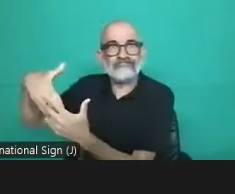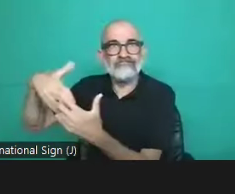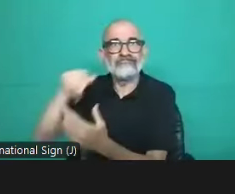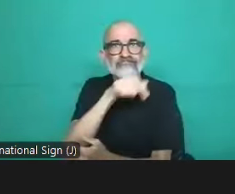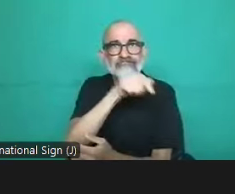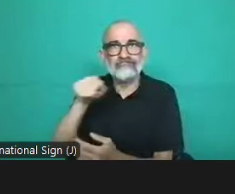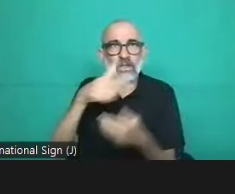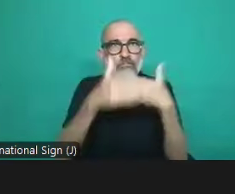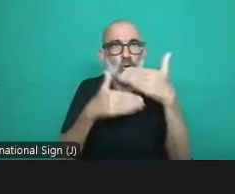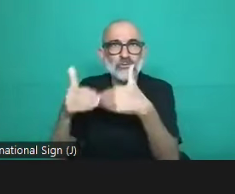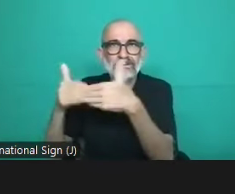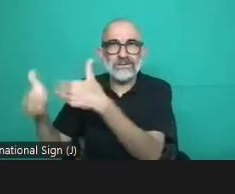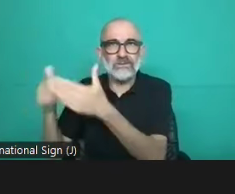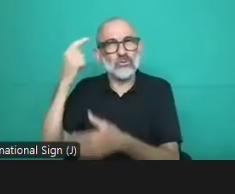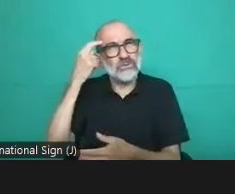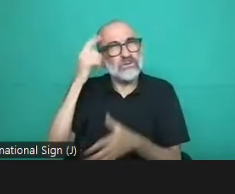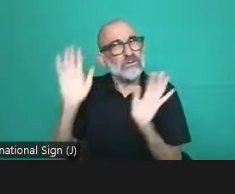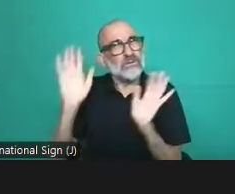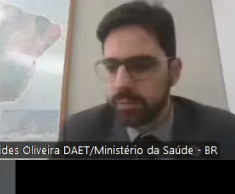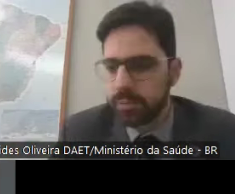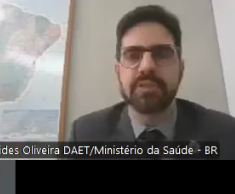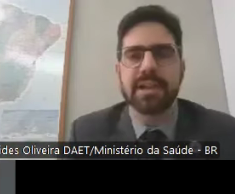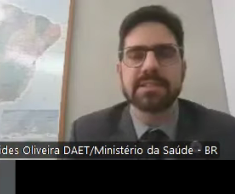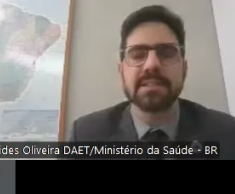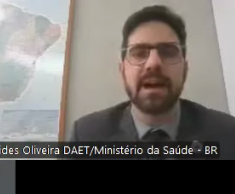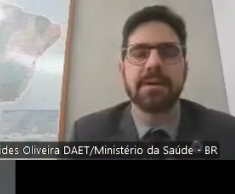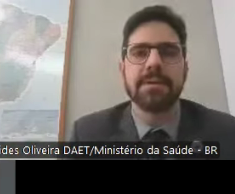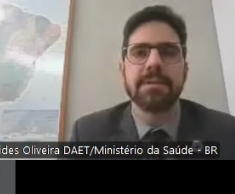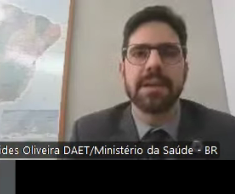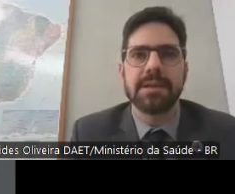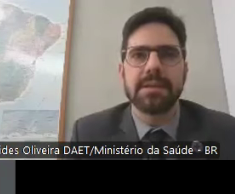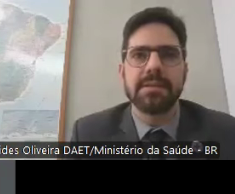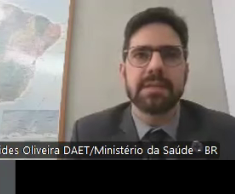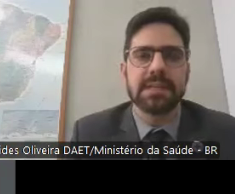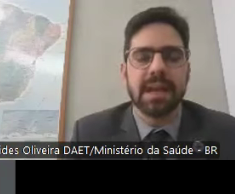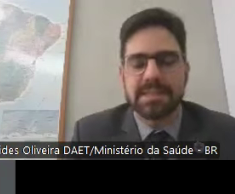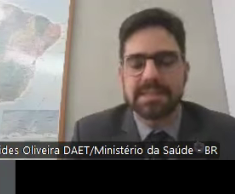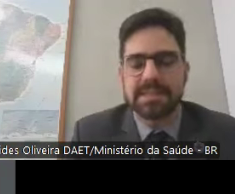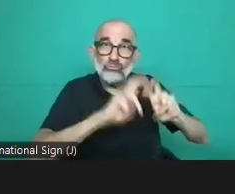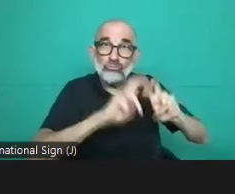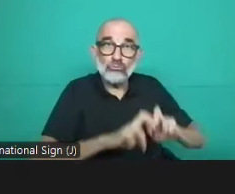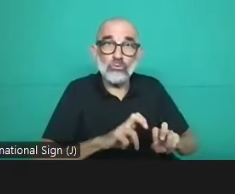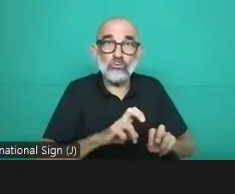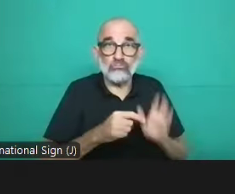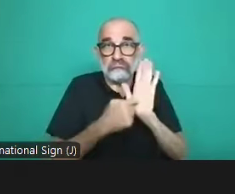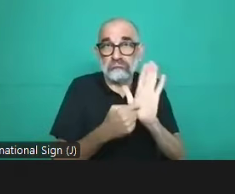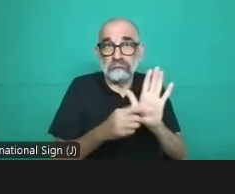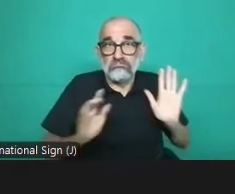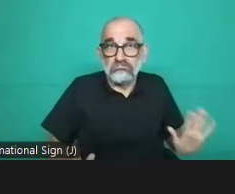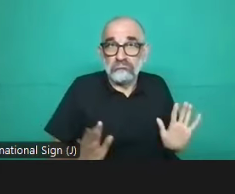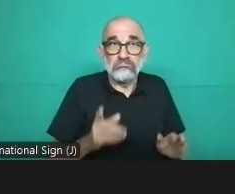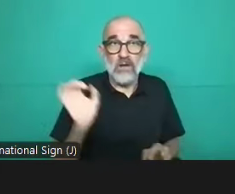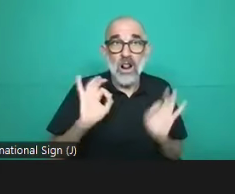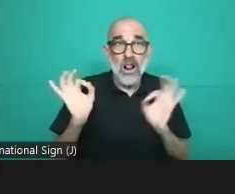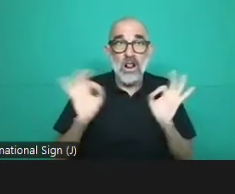tempo e desperdiçando recurso. E esse acesso deverá se dar em 30 a 60 dias, a